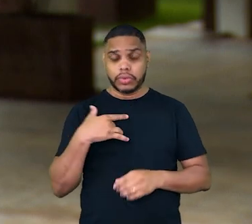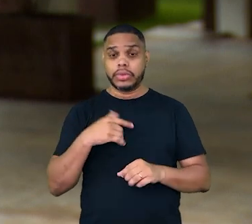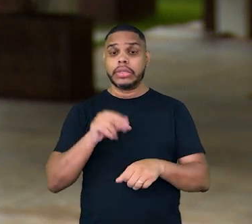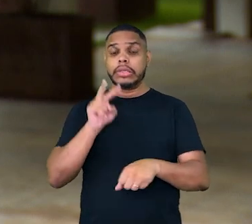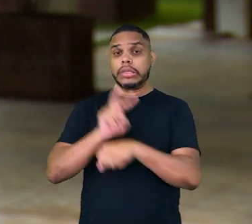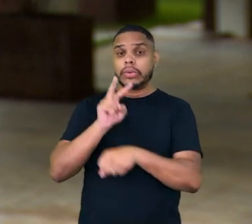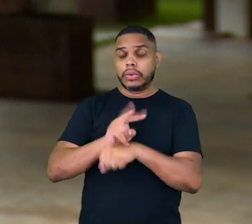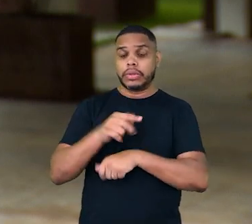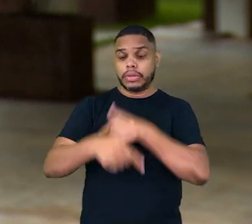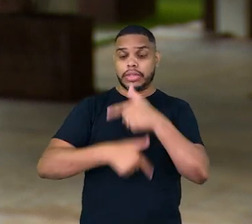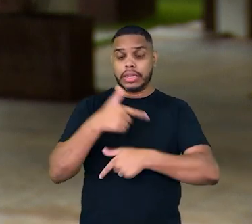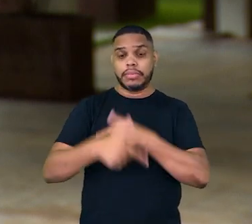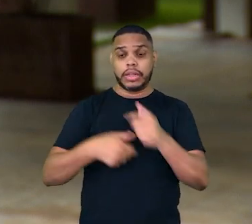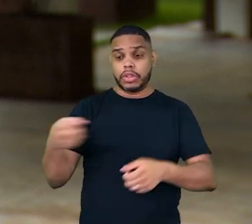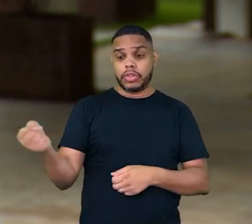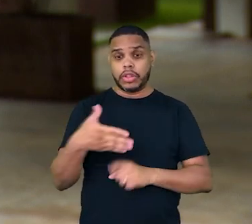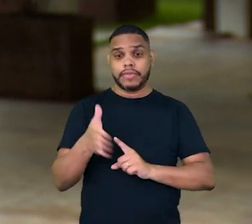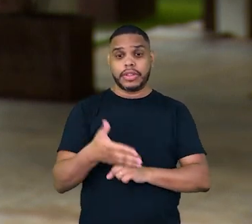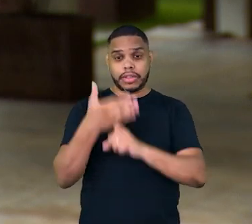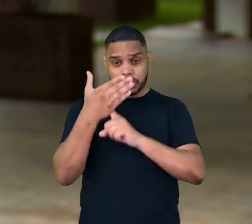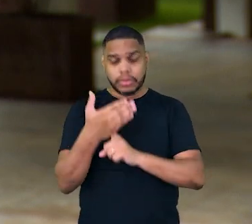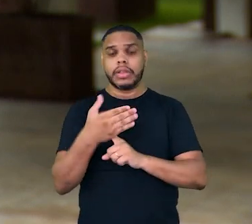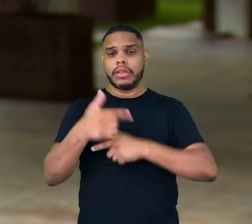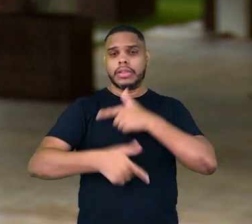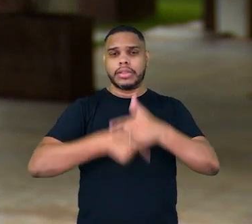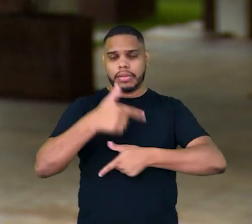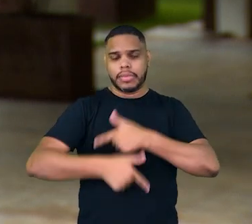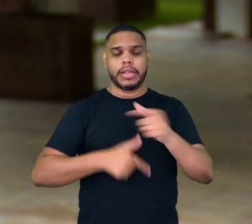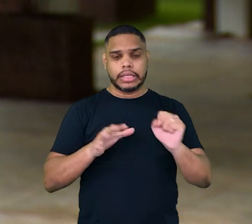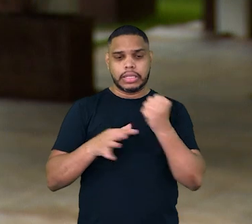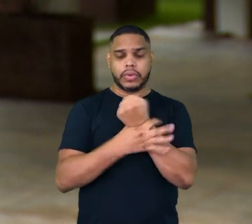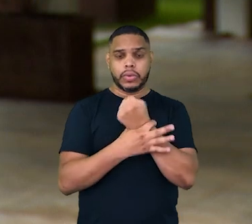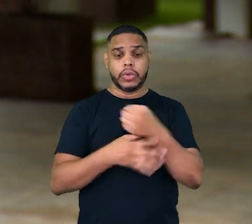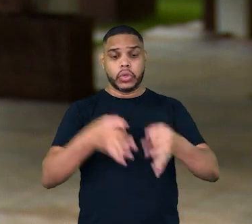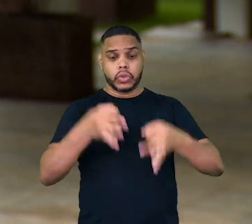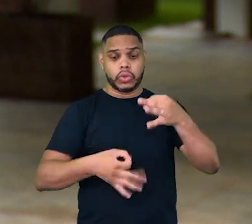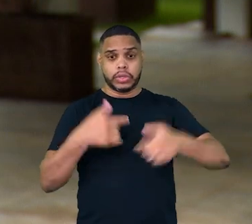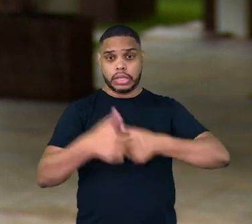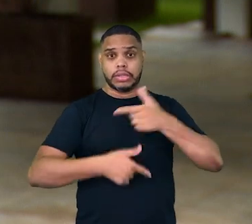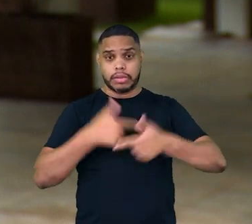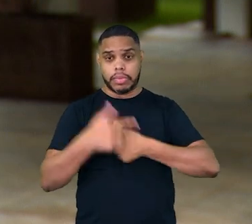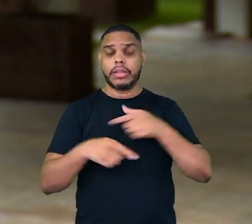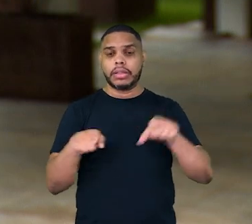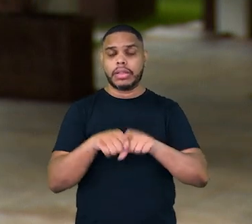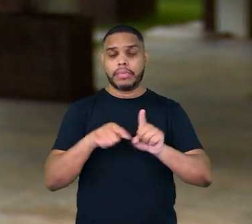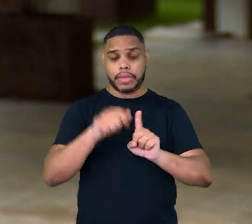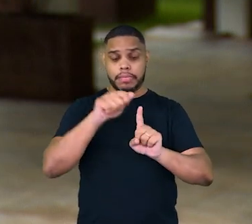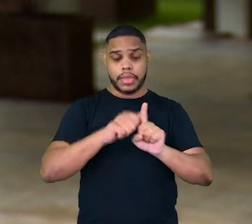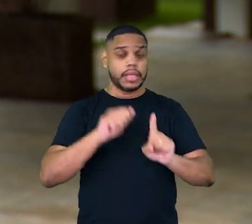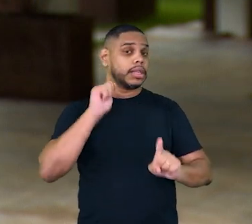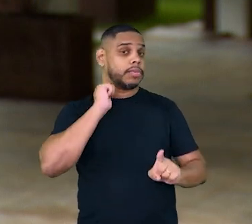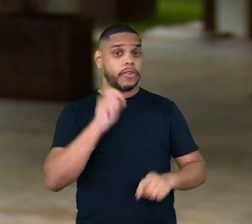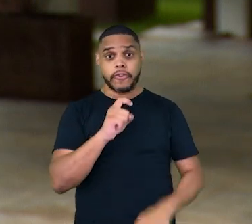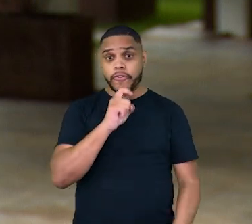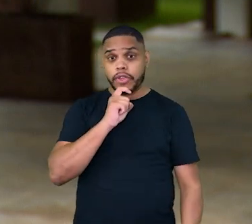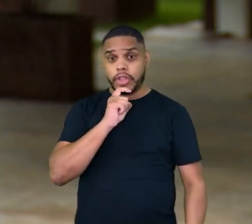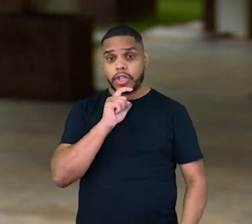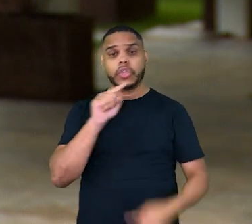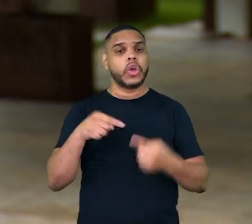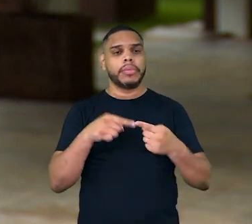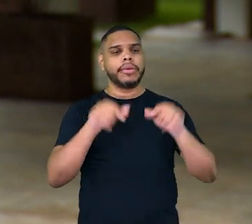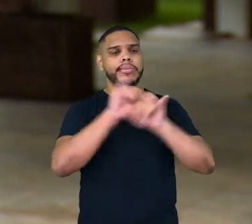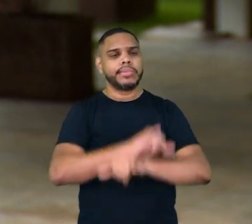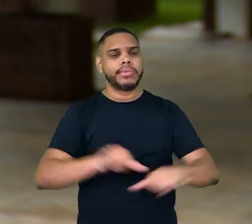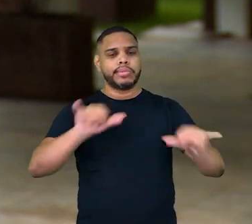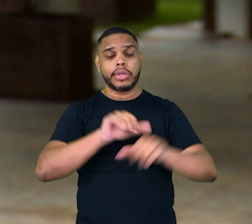e Novas Tecnologias, promovido pelo programa Trabalho Seguro da Justiça do Trabalho. O encontro faz parte do Abril Verde, campanha que marca